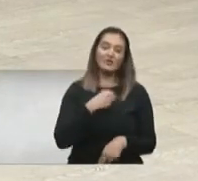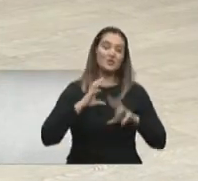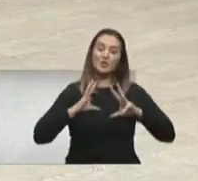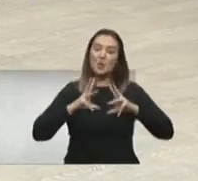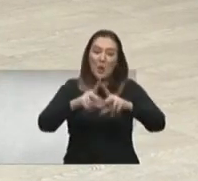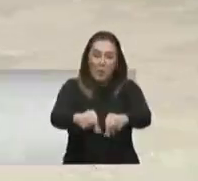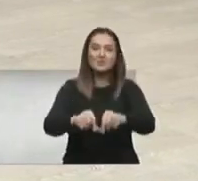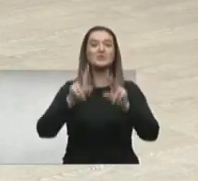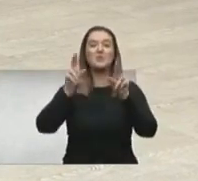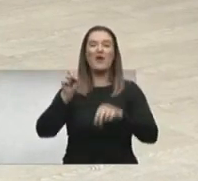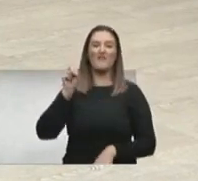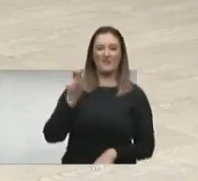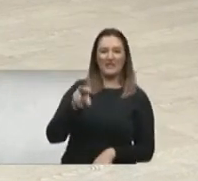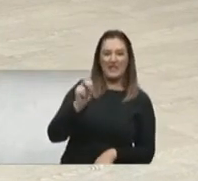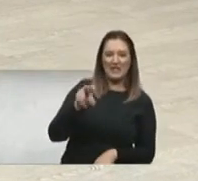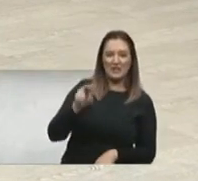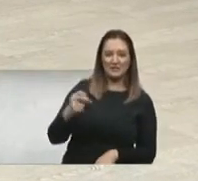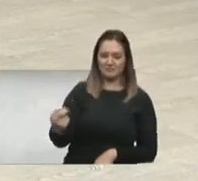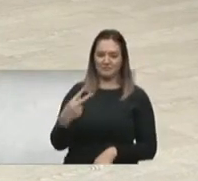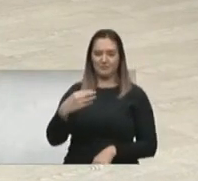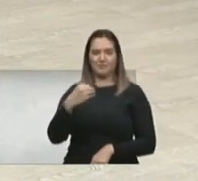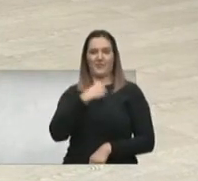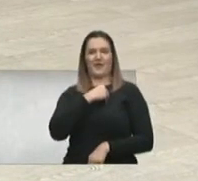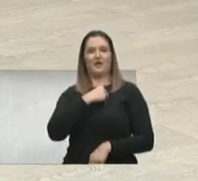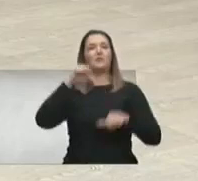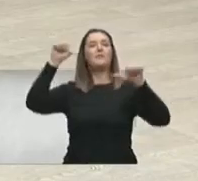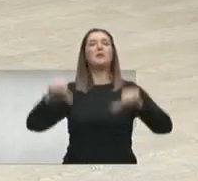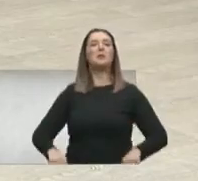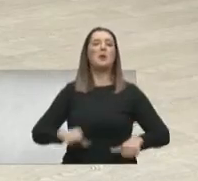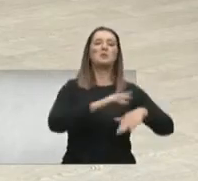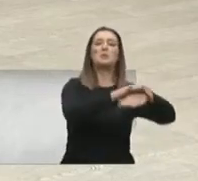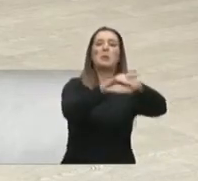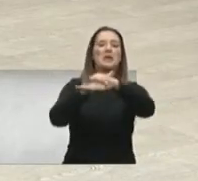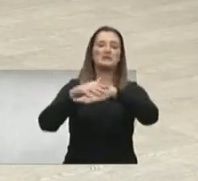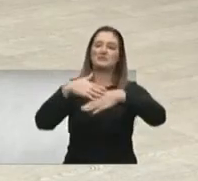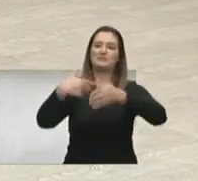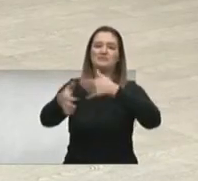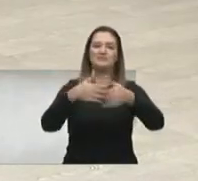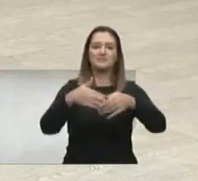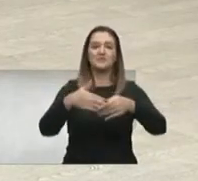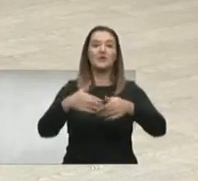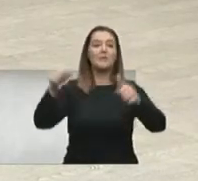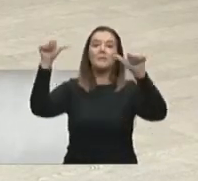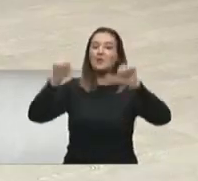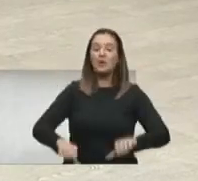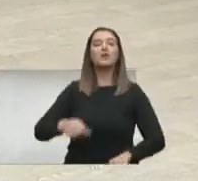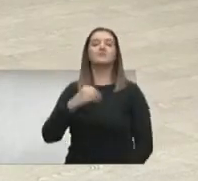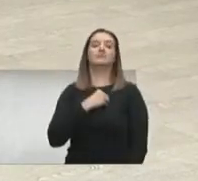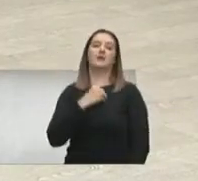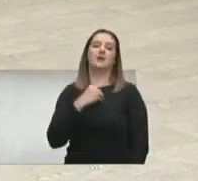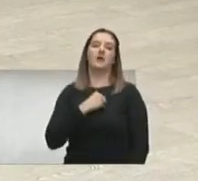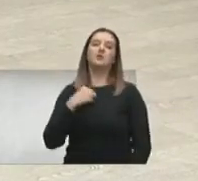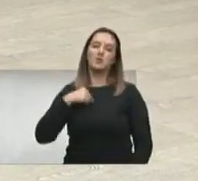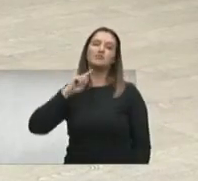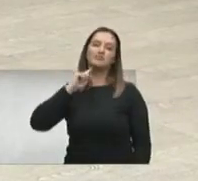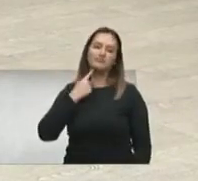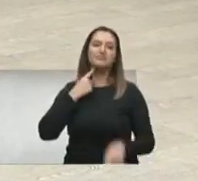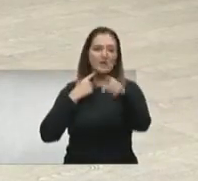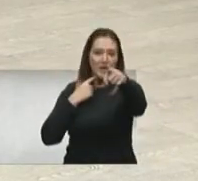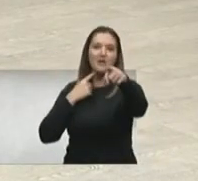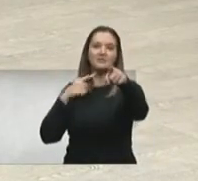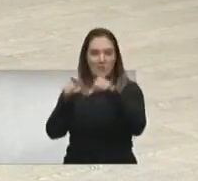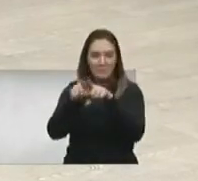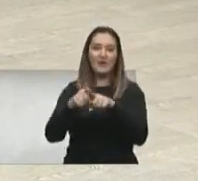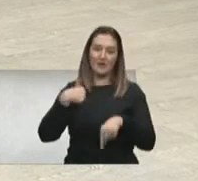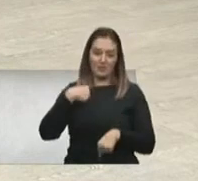Aquele vírus letal, o vírus do pecado, pior do que qualquer outro vírus, entra na vida humana e contamina todos. Eu sou pecador, você é